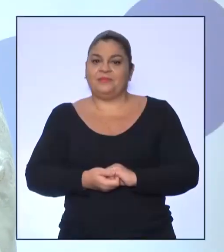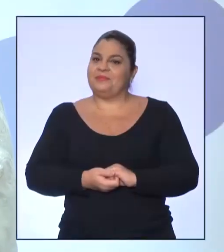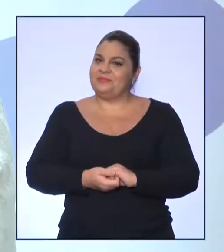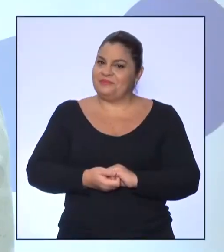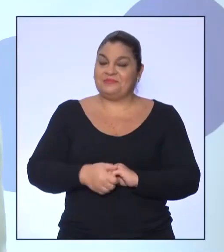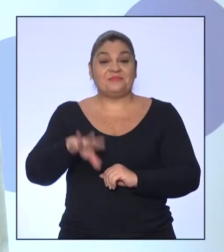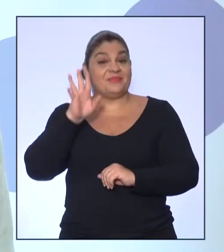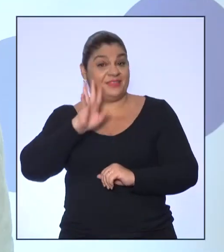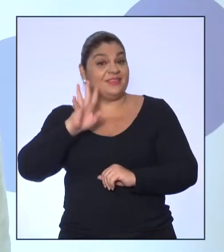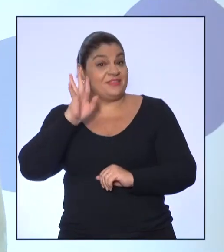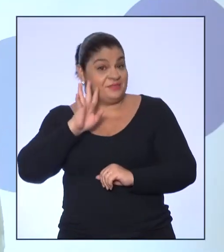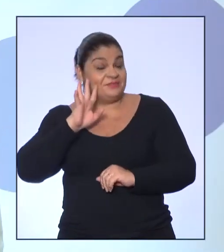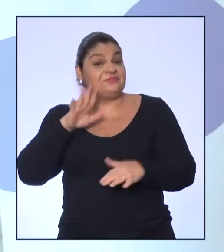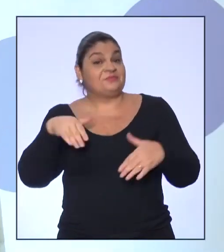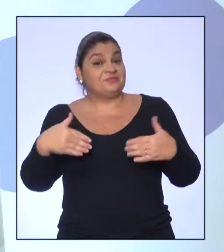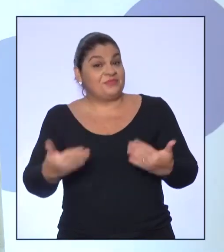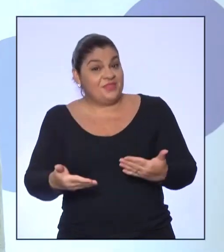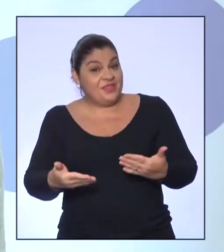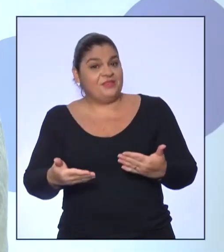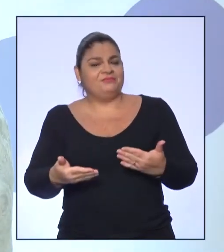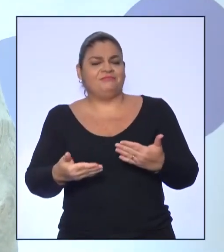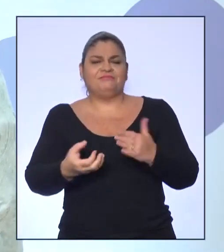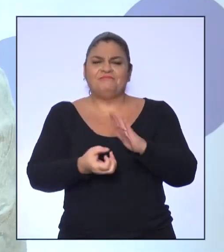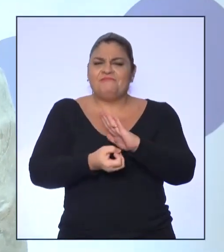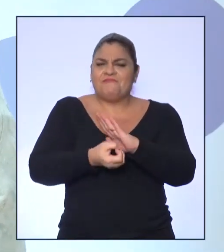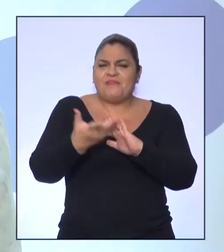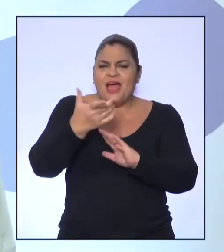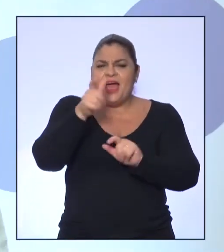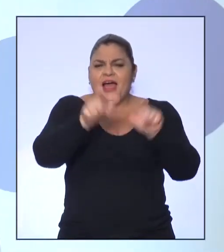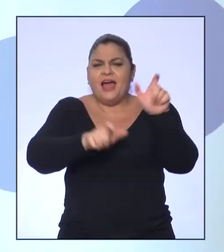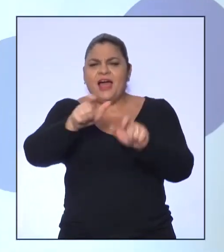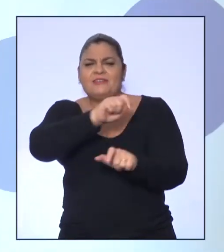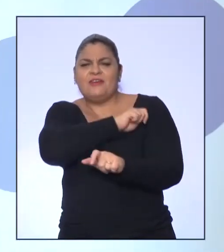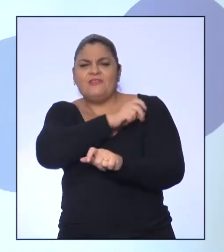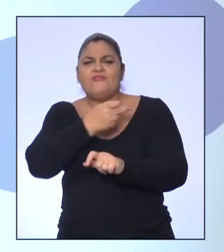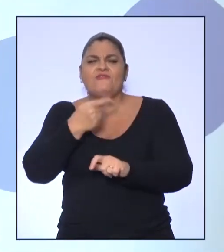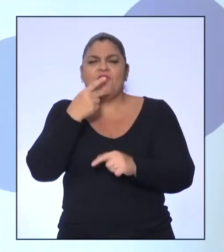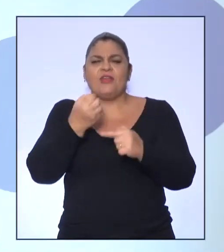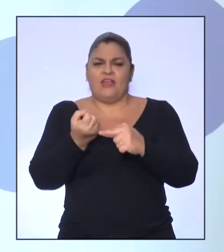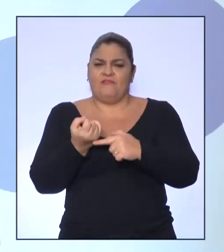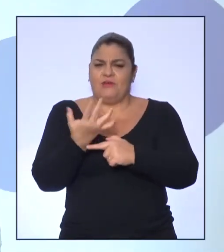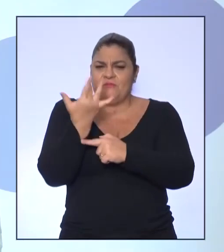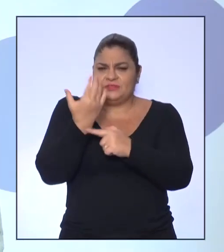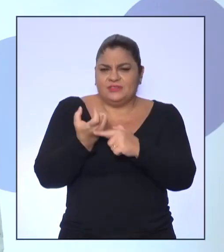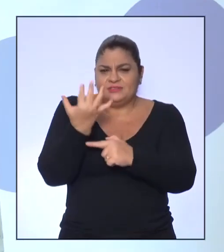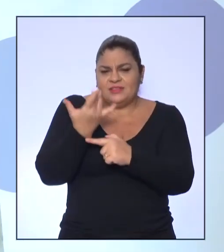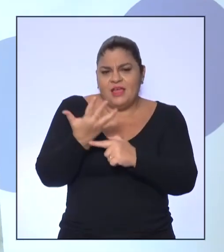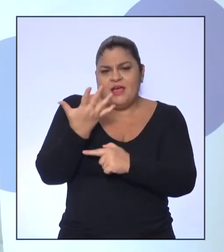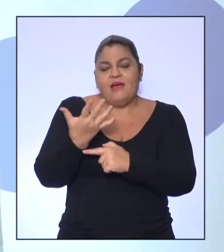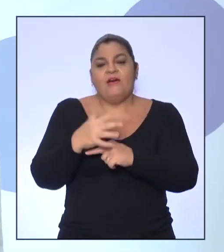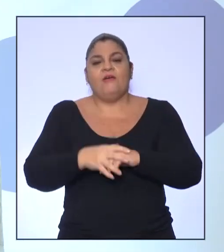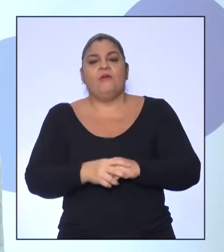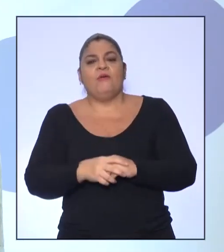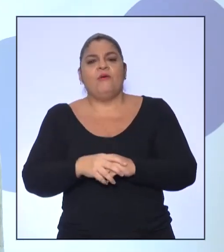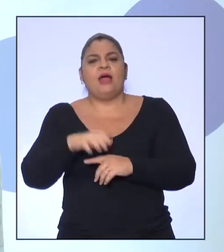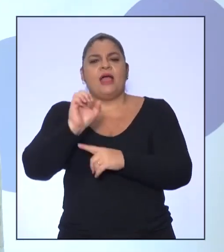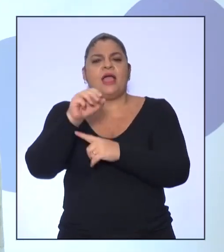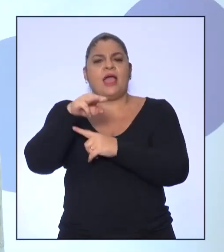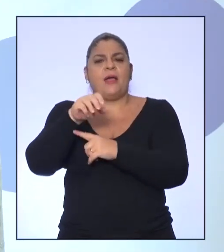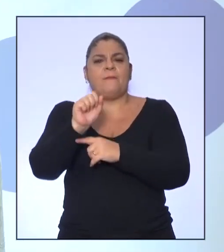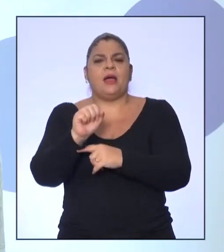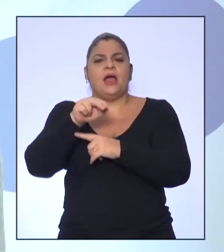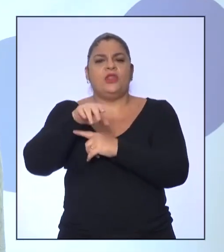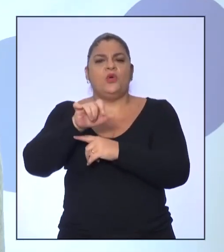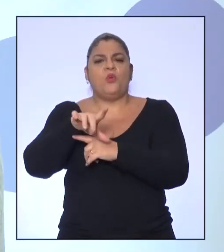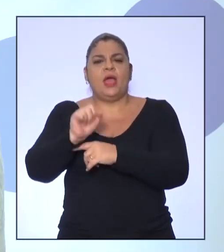Ah, legal, viu? Bastante alunos colocaram vaporização. A Emanuele colocou o